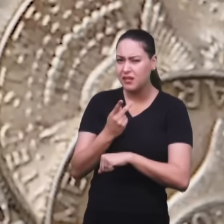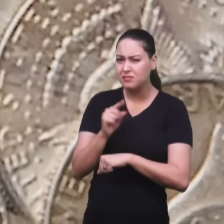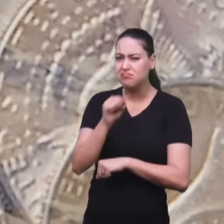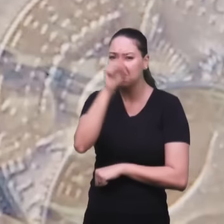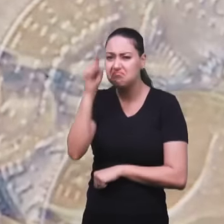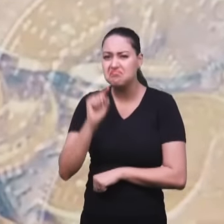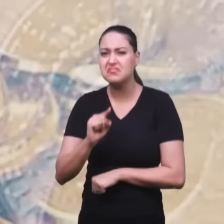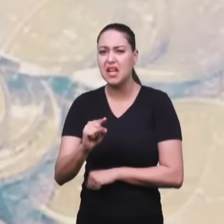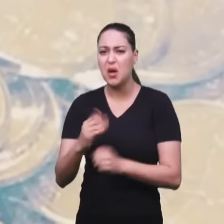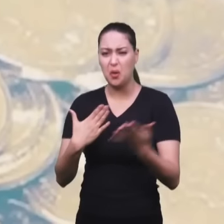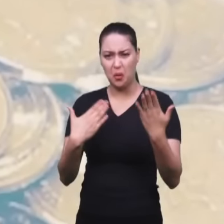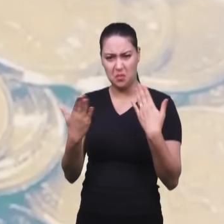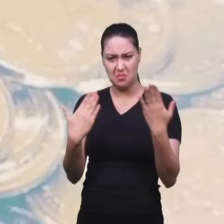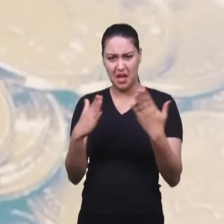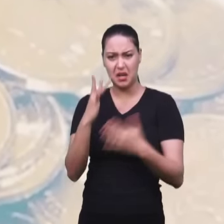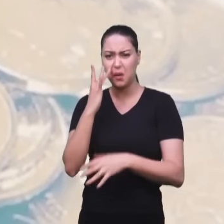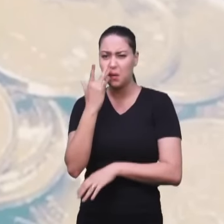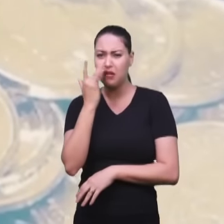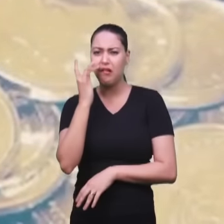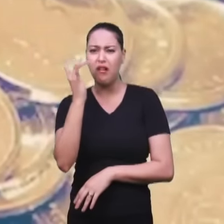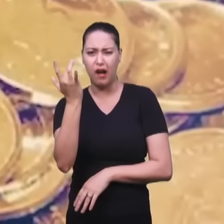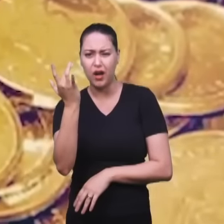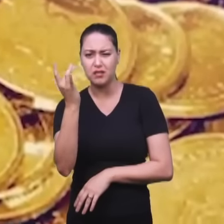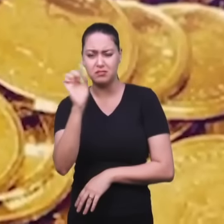Sigo Para O O